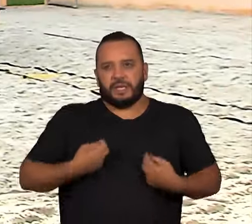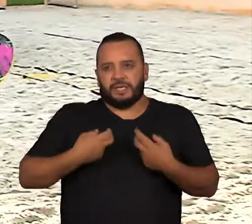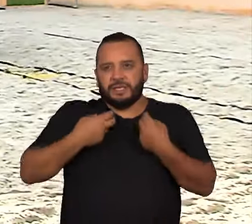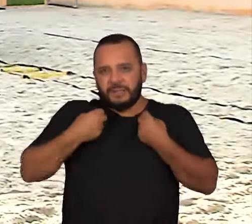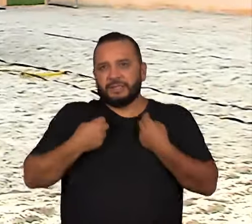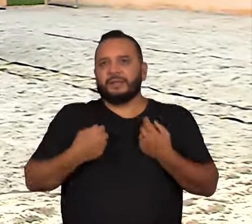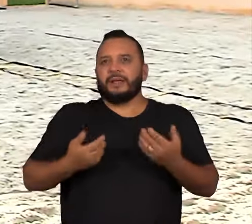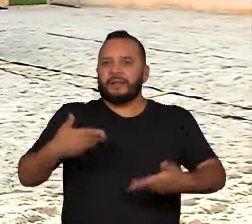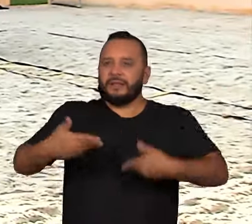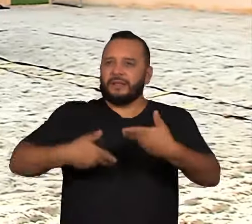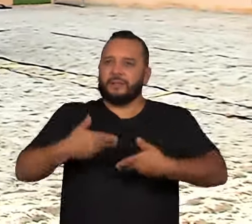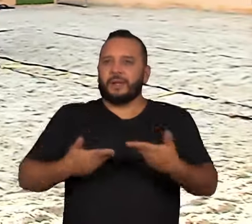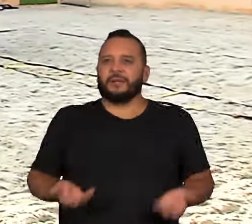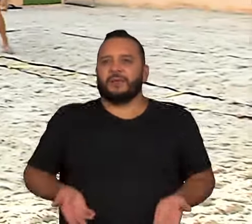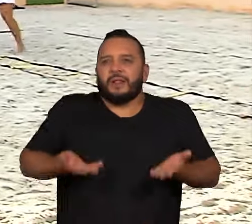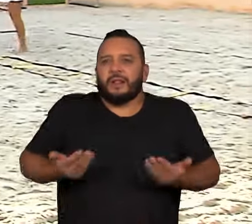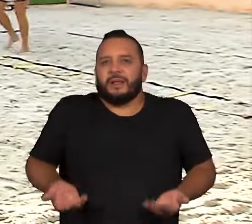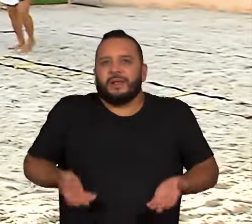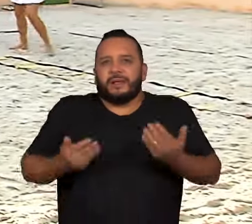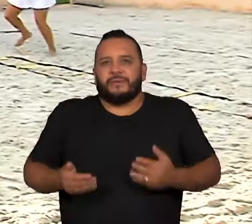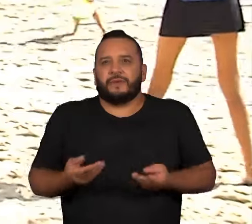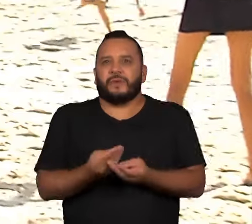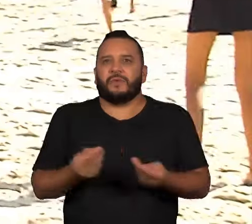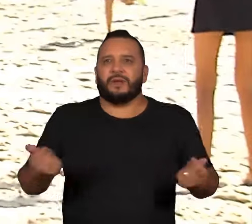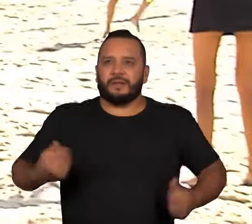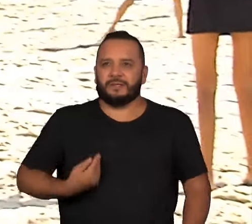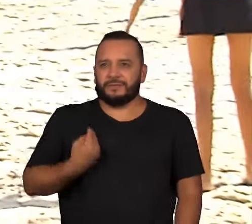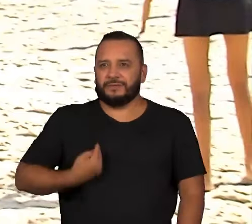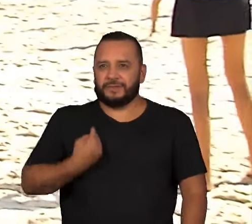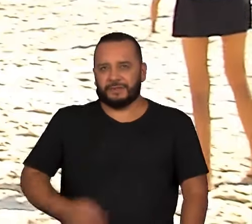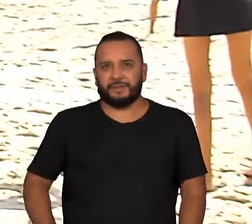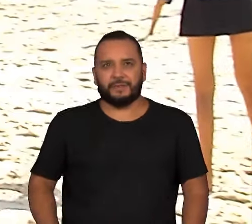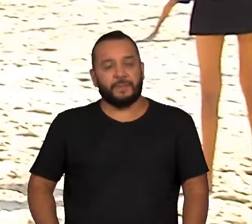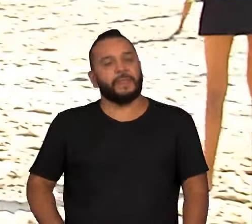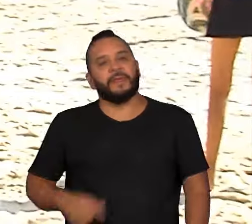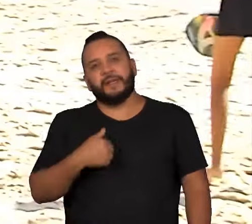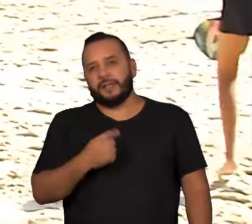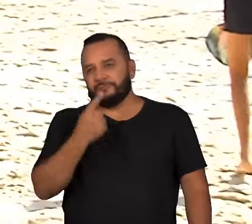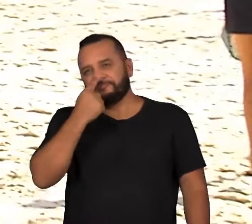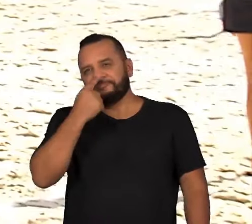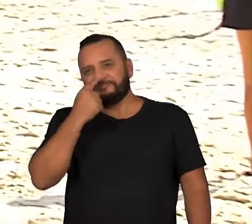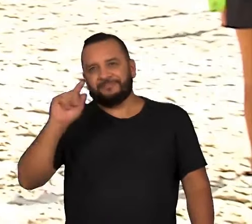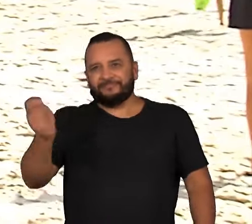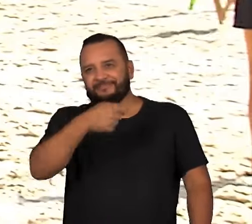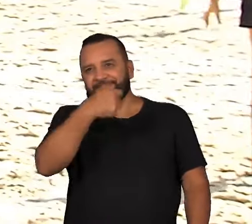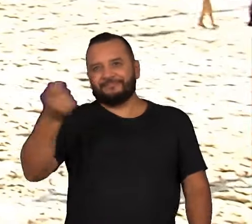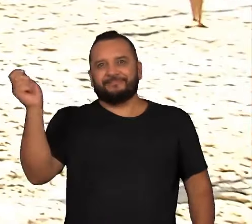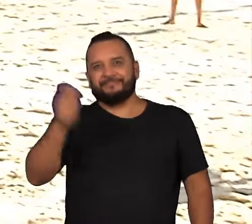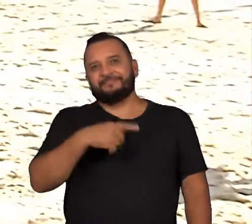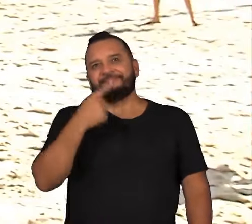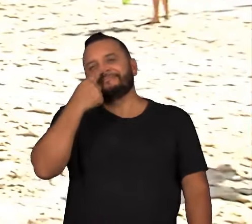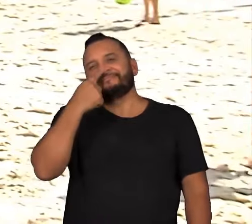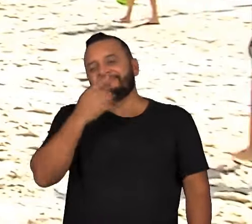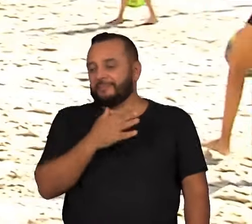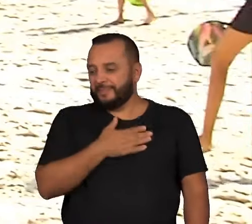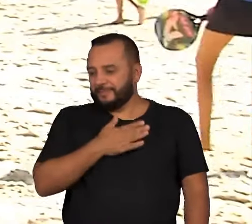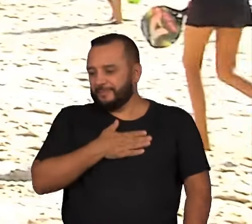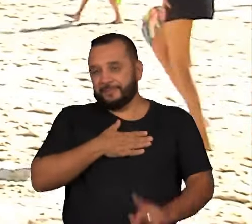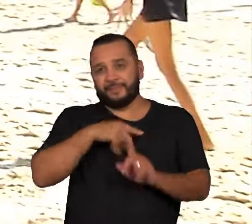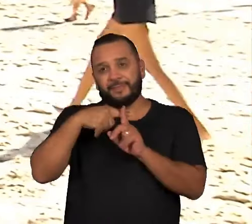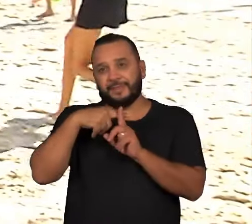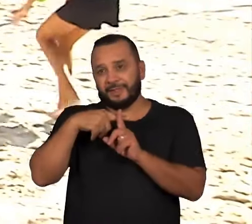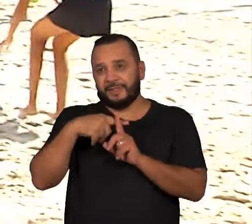a ter mais qualidade de vida. Eu me identifiquei com o beach tênis e para mim assim foi super